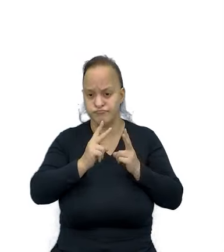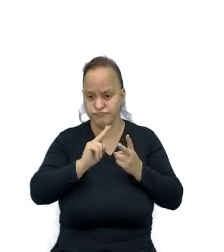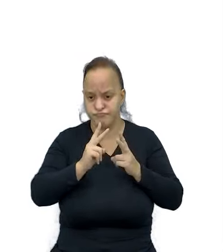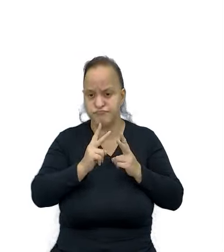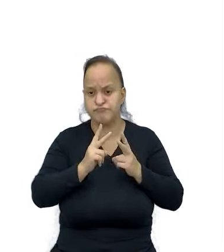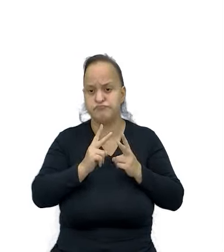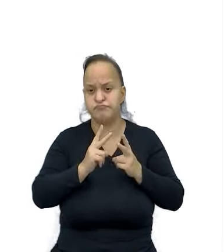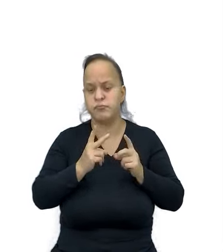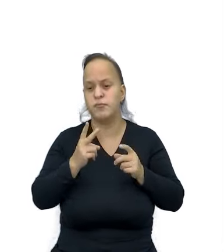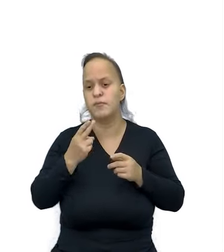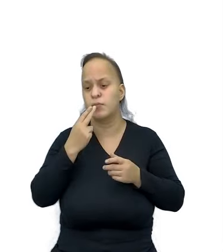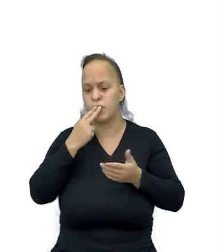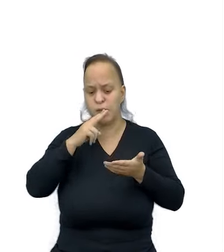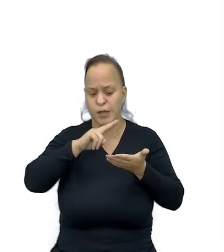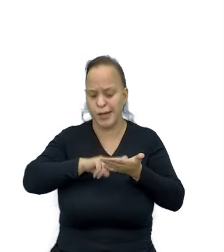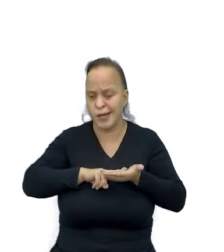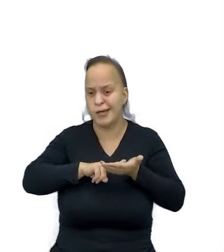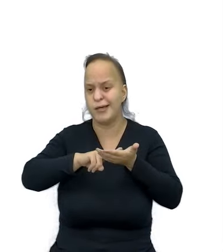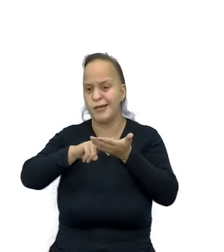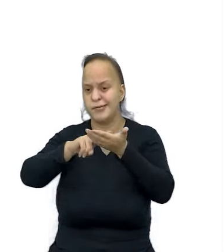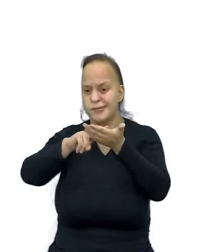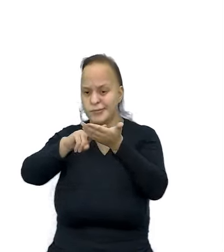texto, carta ao leitor,